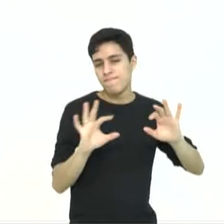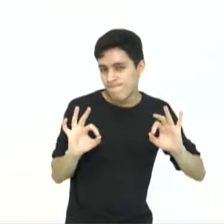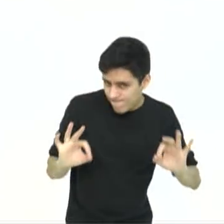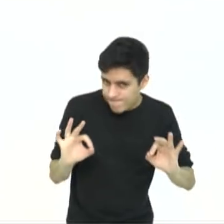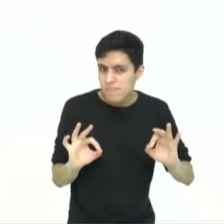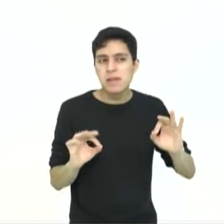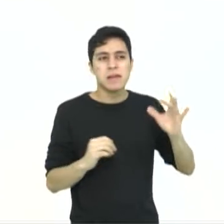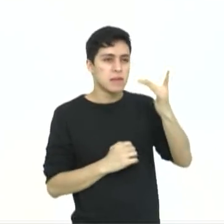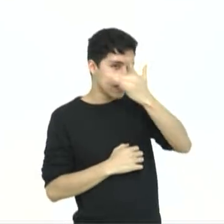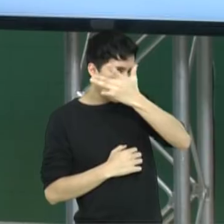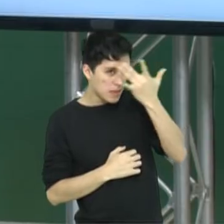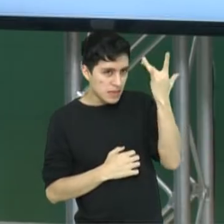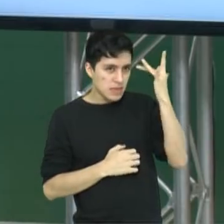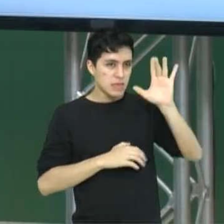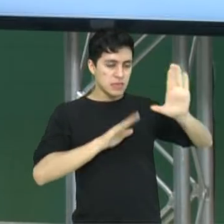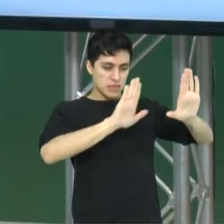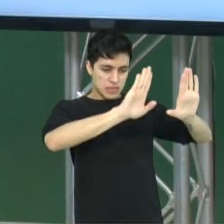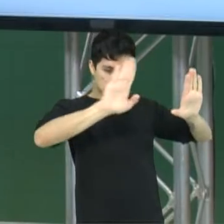É, né? Eu acho que é.